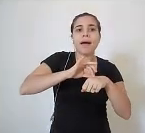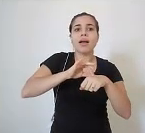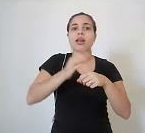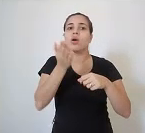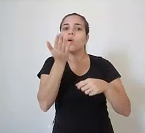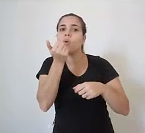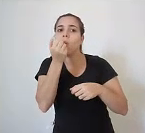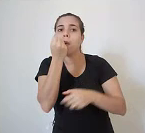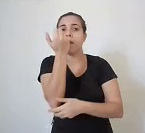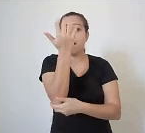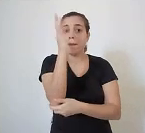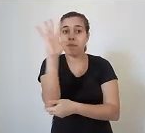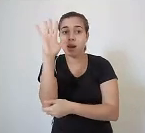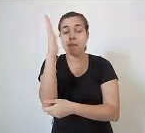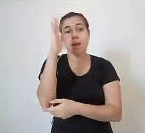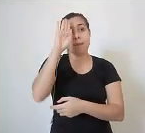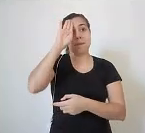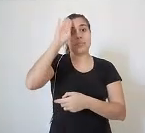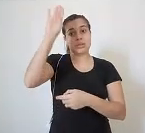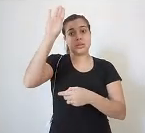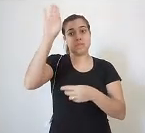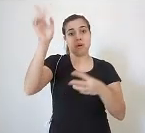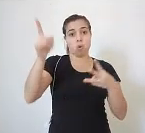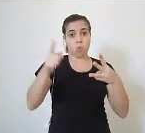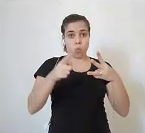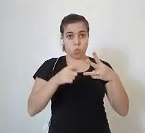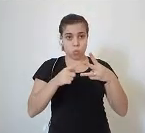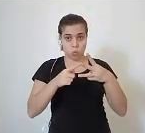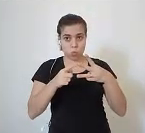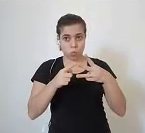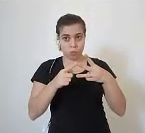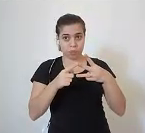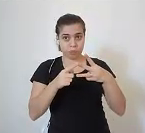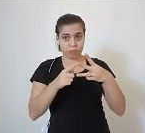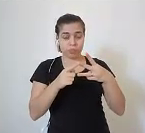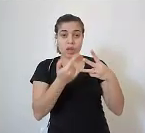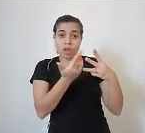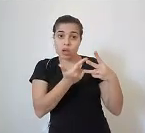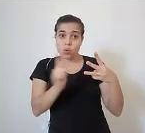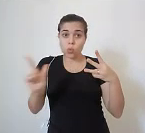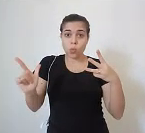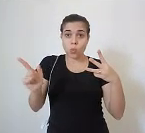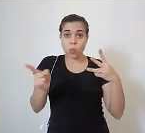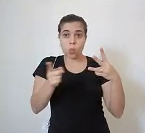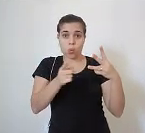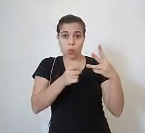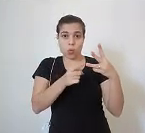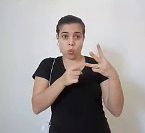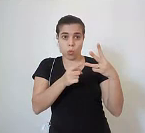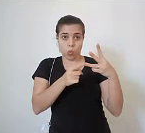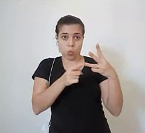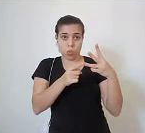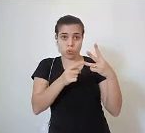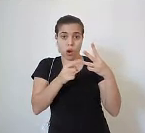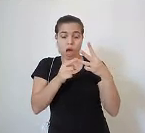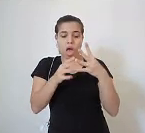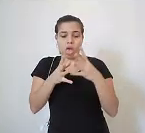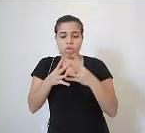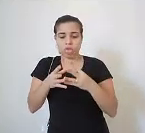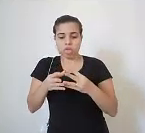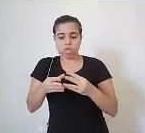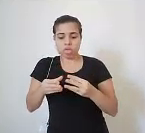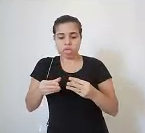os herbívoros, né, carnívoros, onívoros e detritívoros. Esses são os principais consumidores